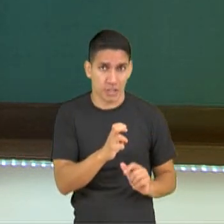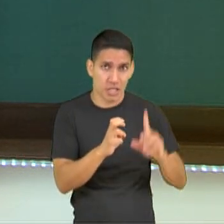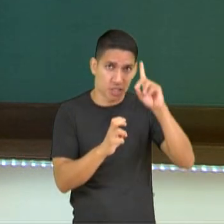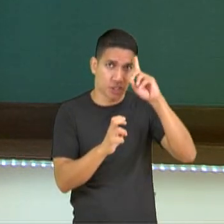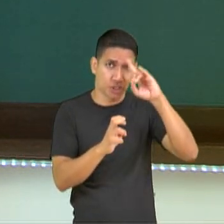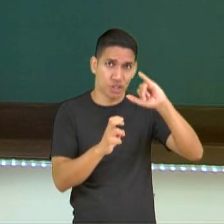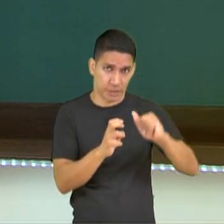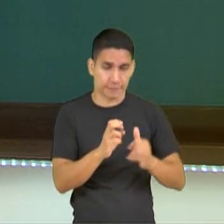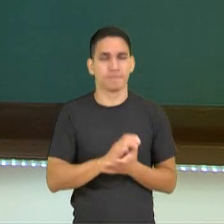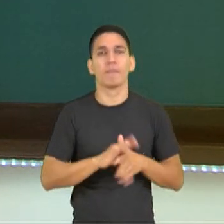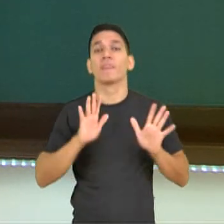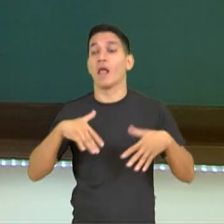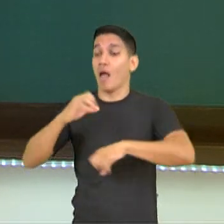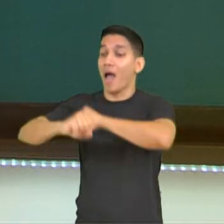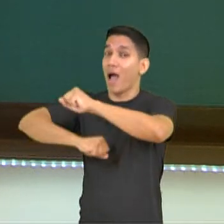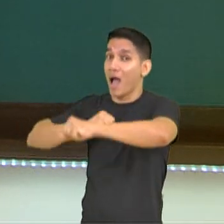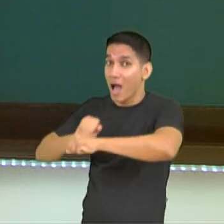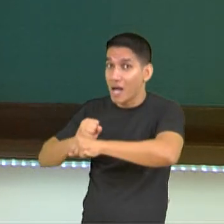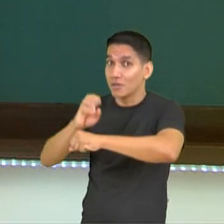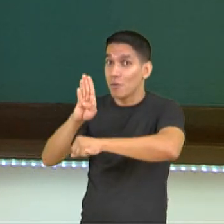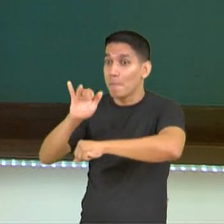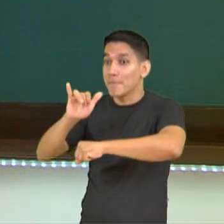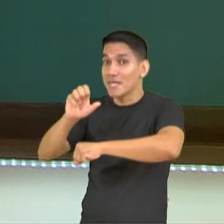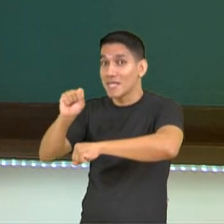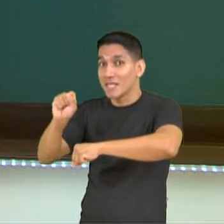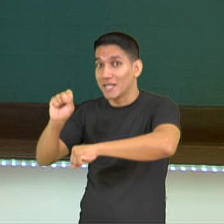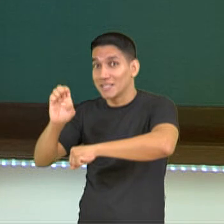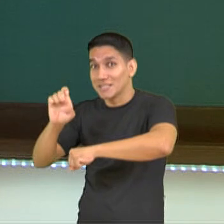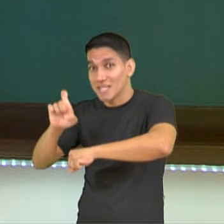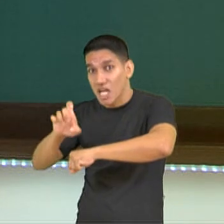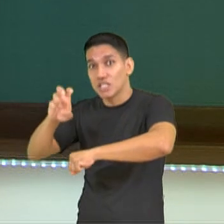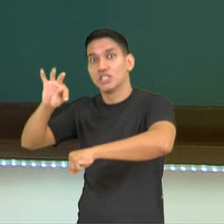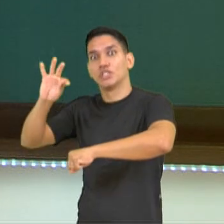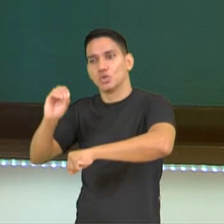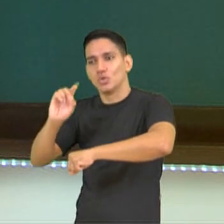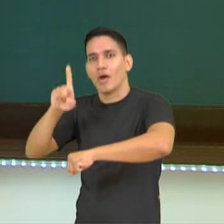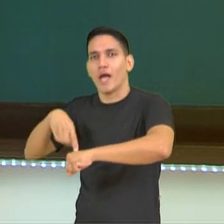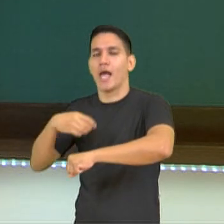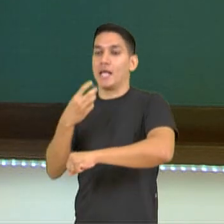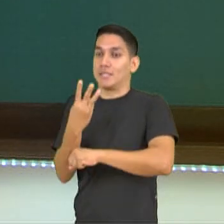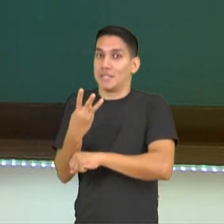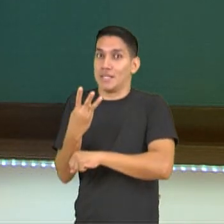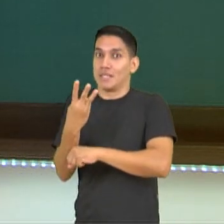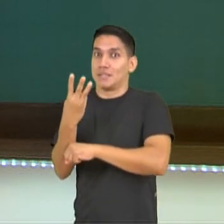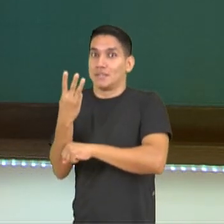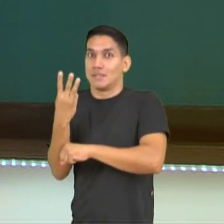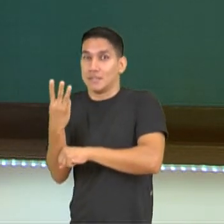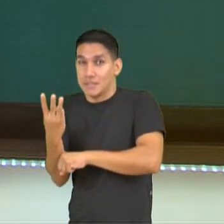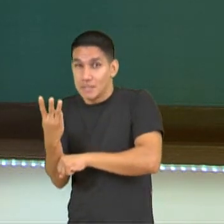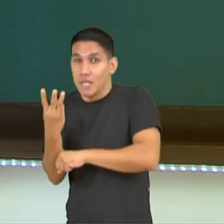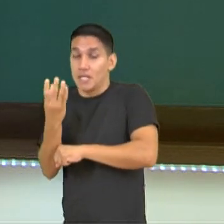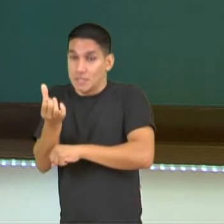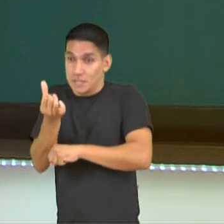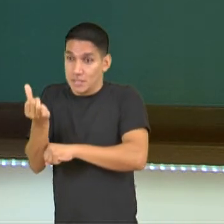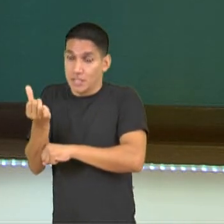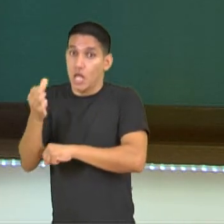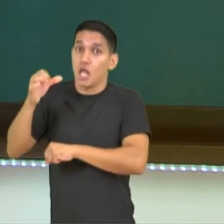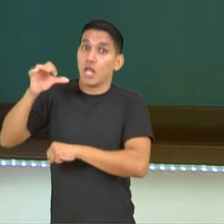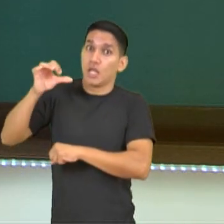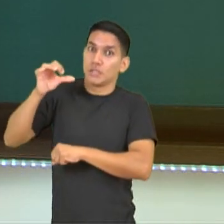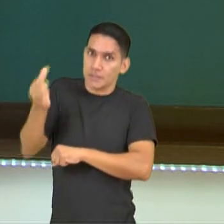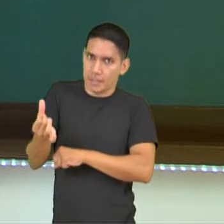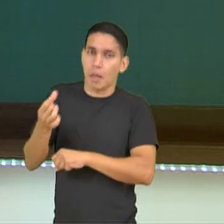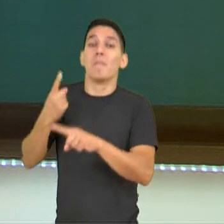o ano bissexto tem 366 dias, que é o dia 29 de fevereiro, que aumenta, né? Aumenta um dia no